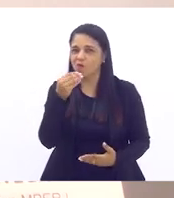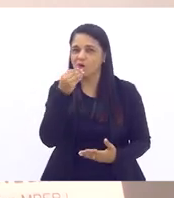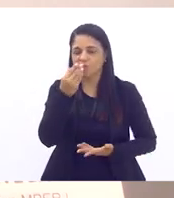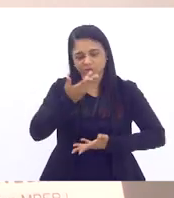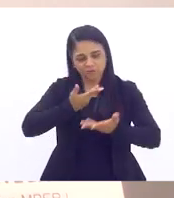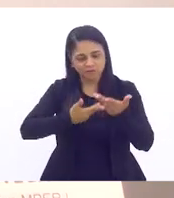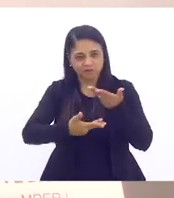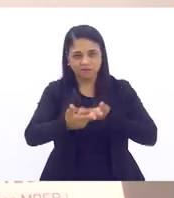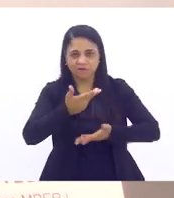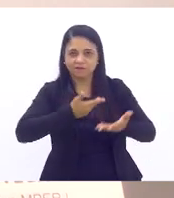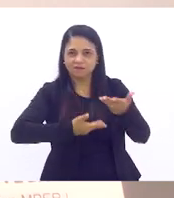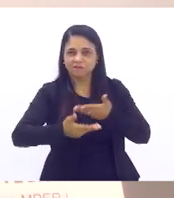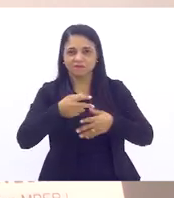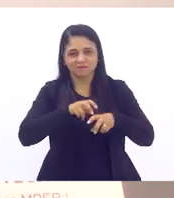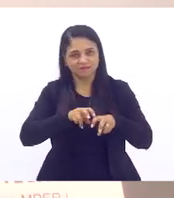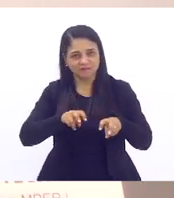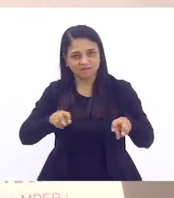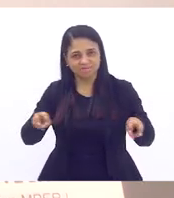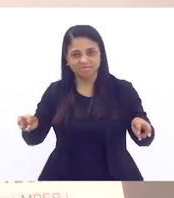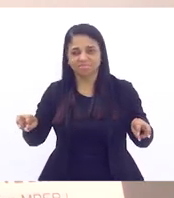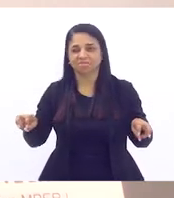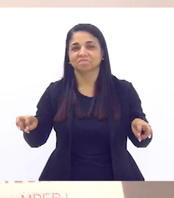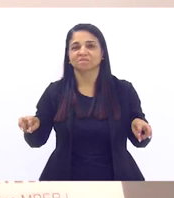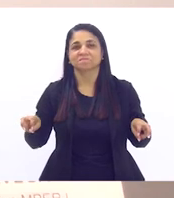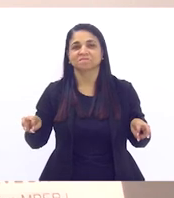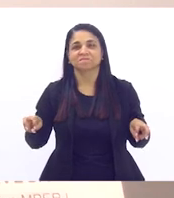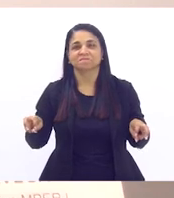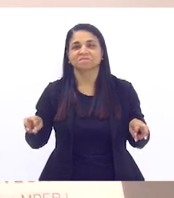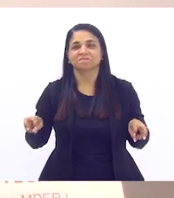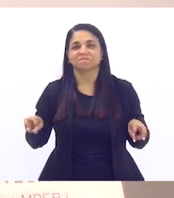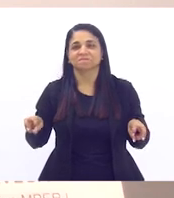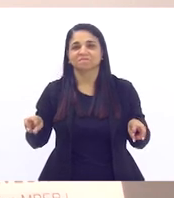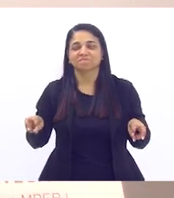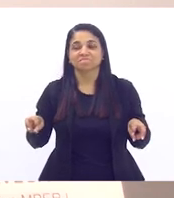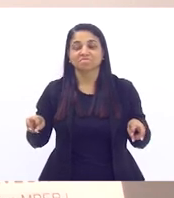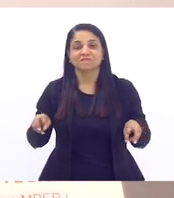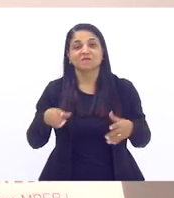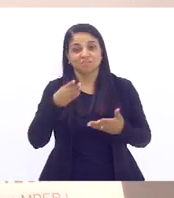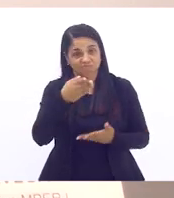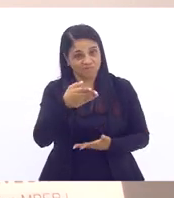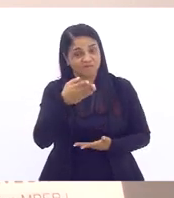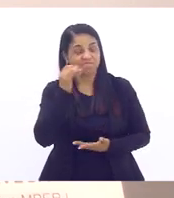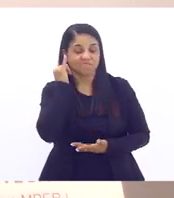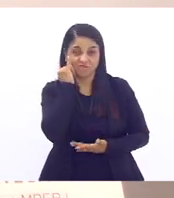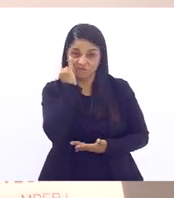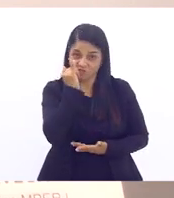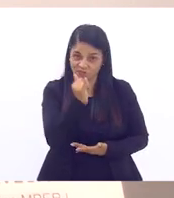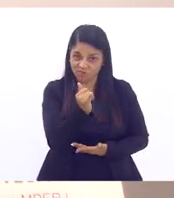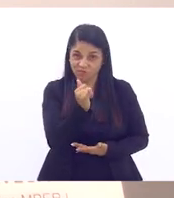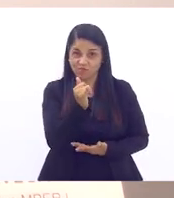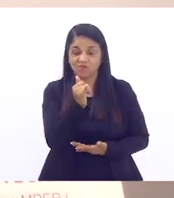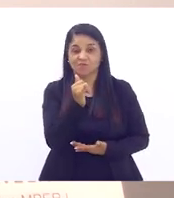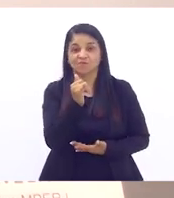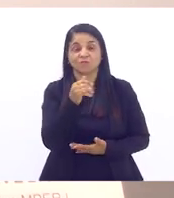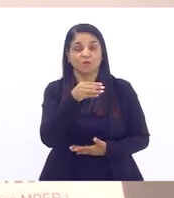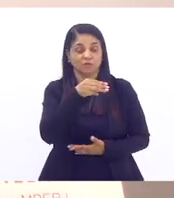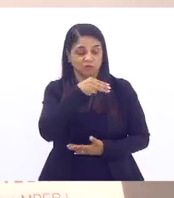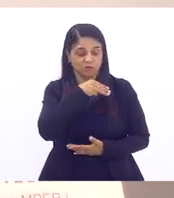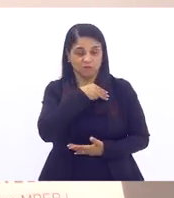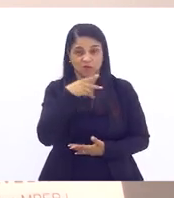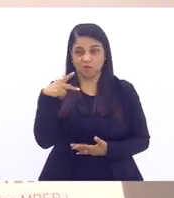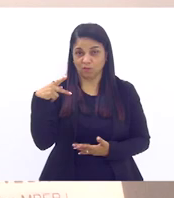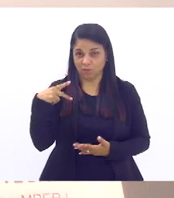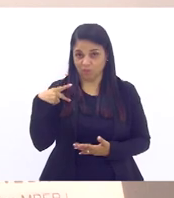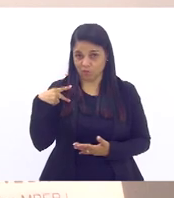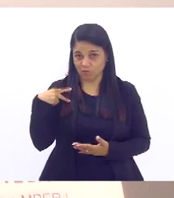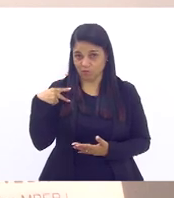essa mesa com vossos excelências como bem disse Vossa Excelência ao Ministério Público Nem